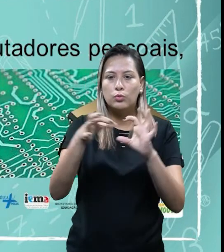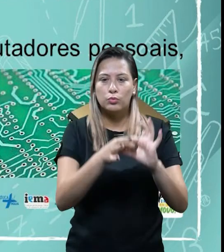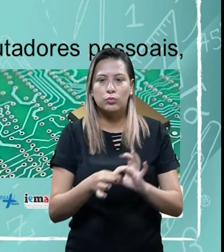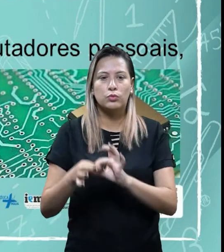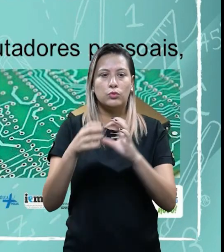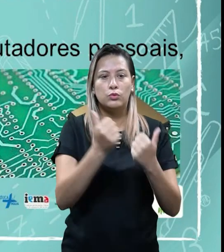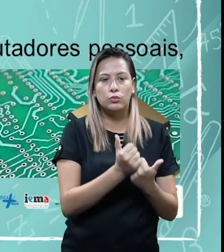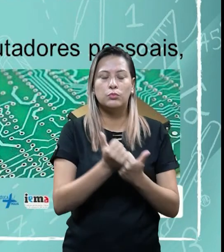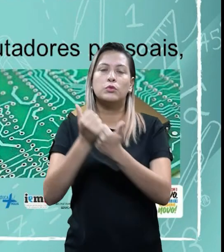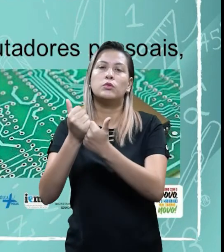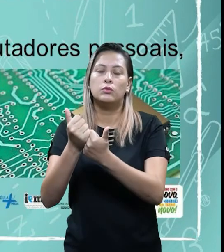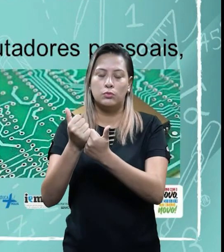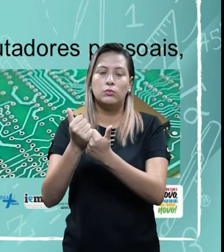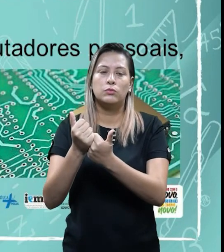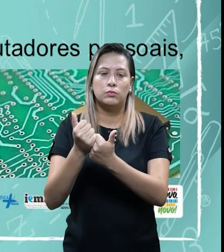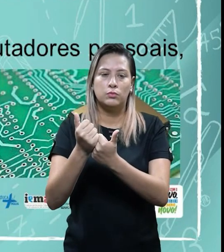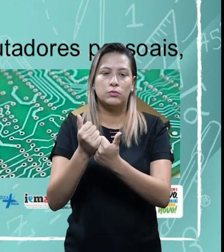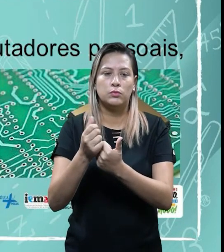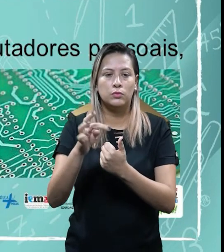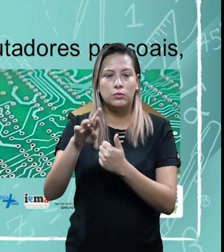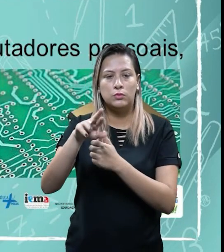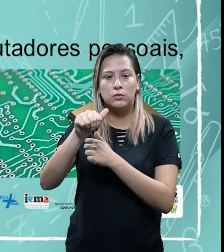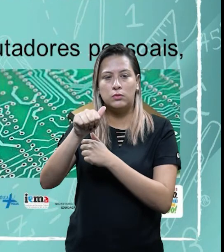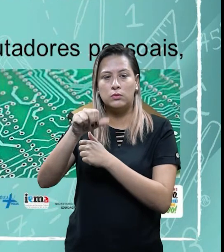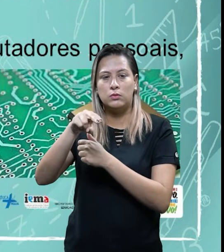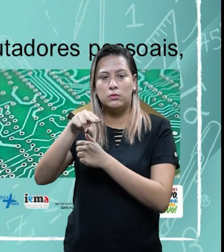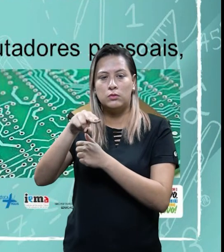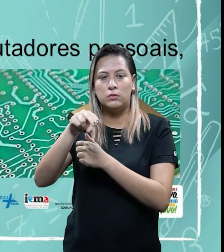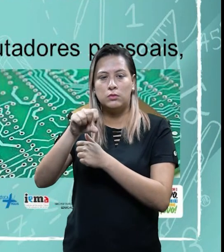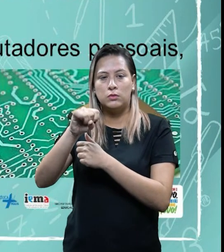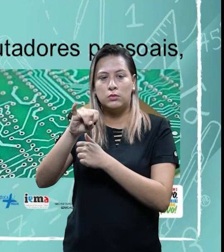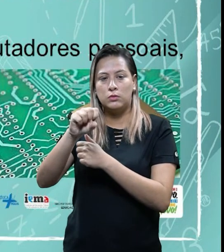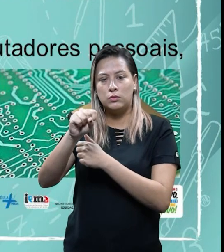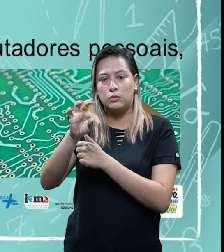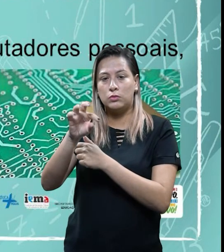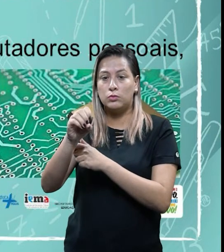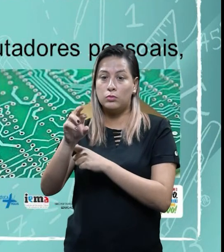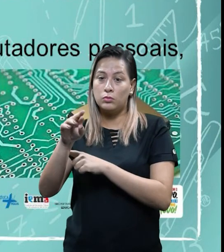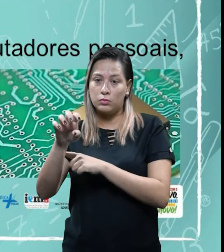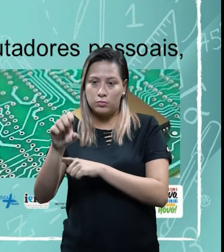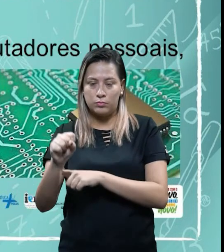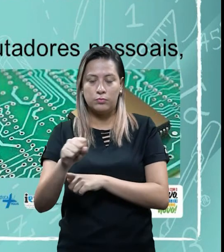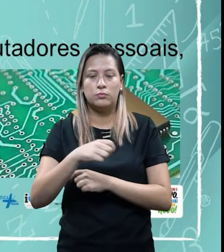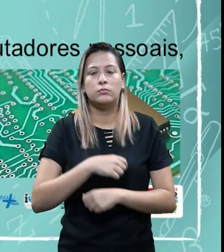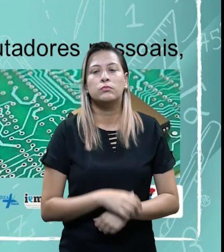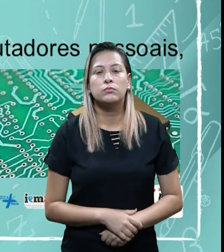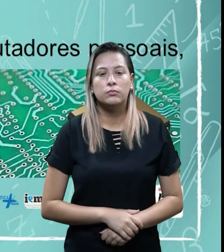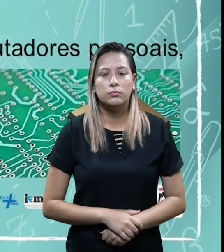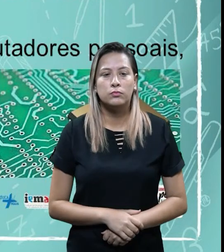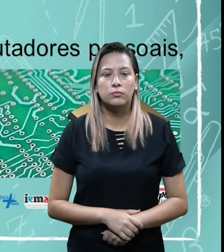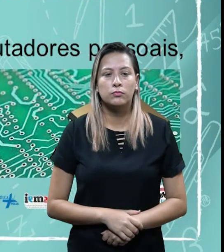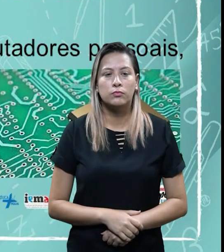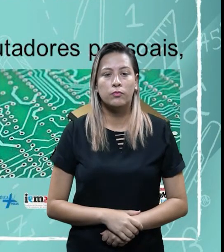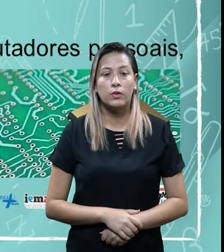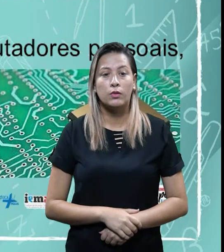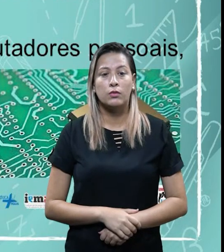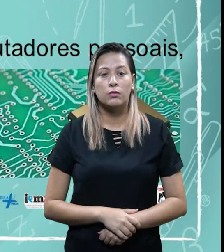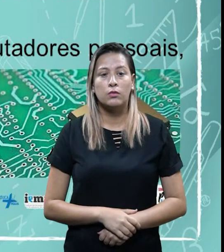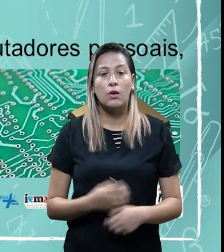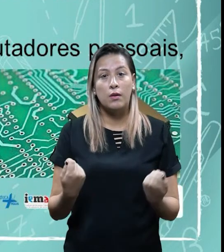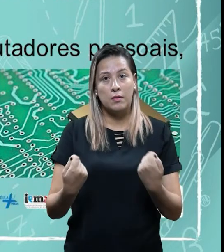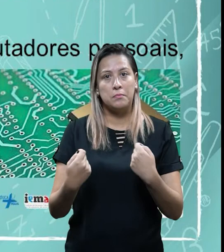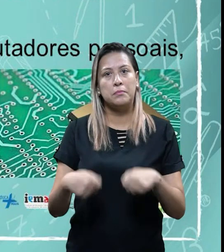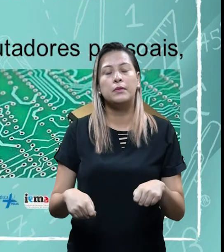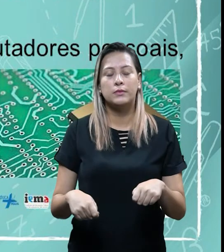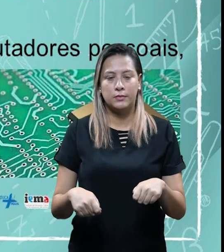que substituíram os transistores e já apresentava uma dimensão menor ainda, com a capacidade de